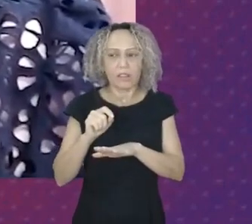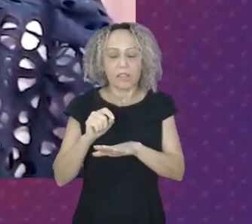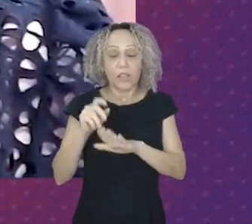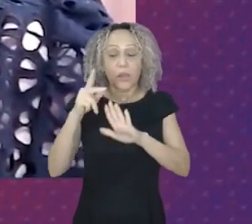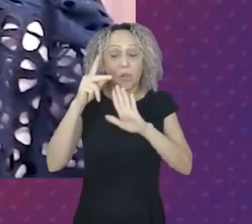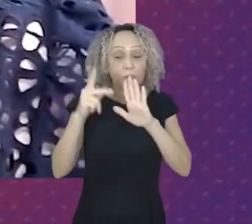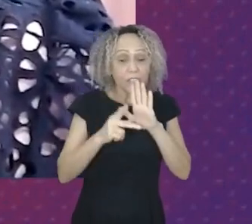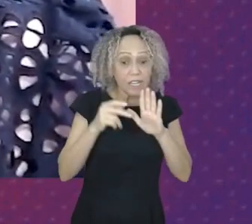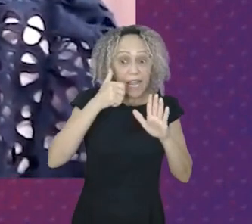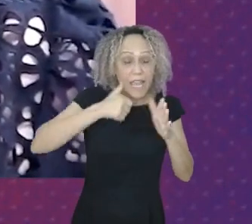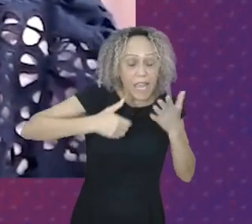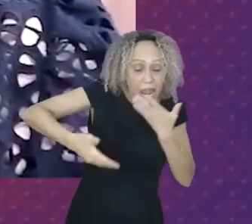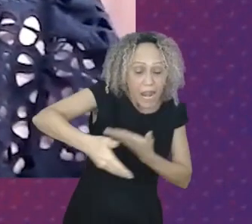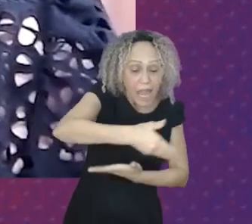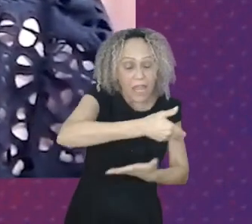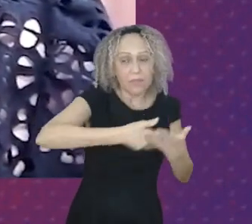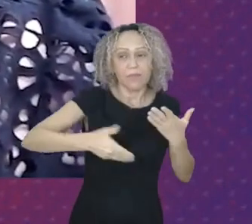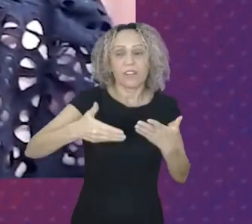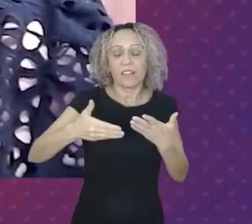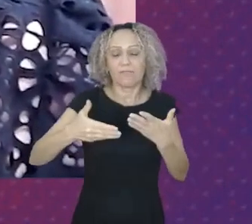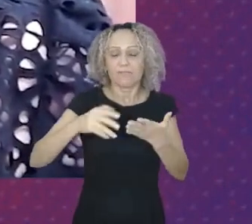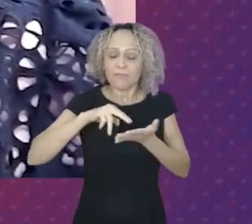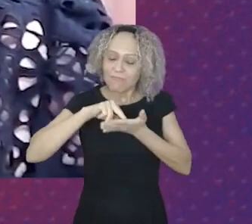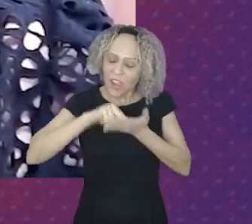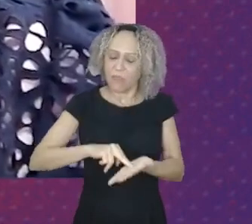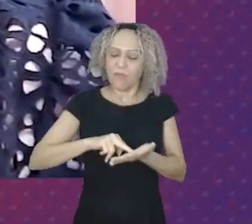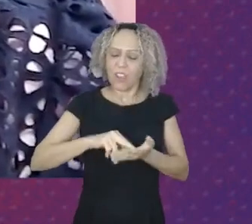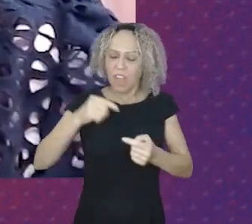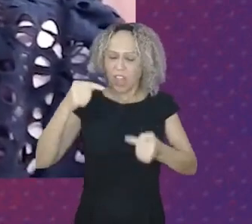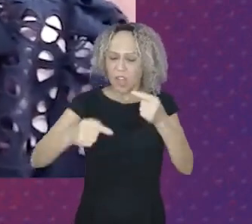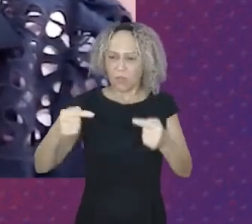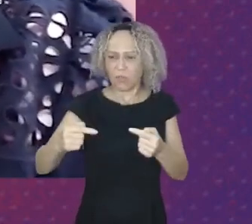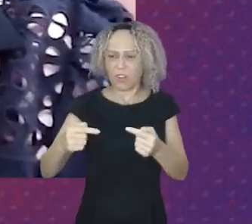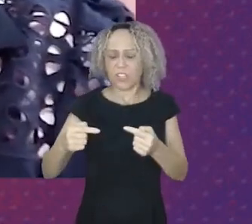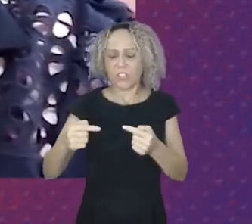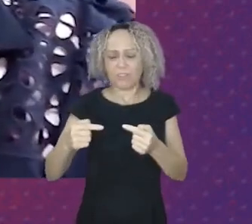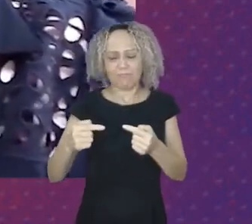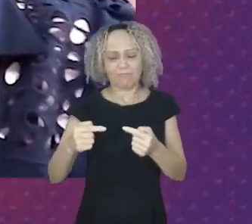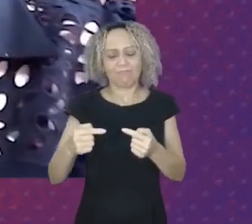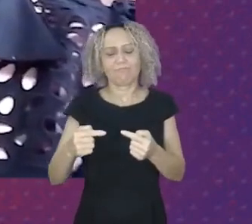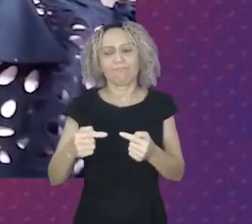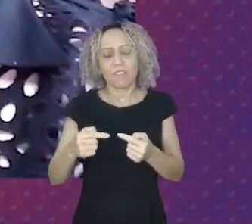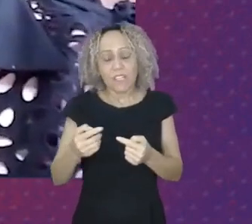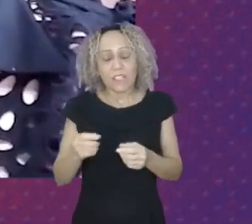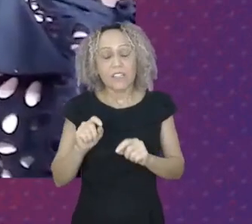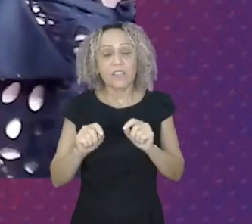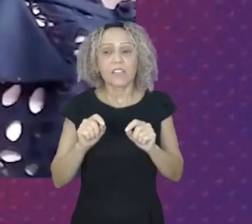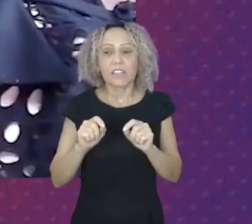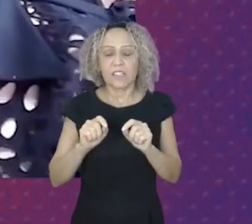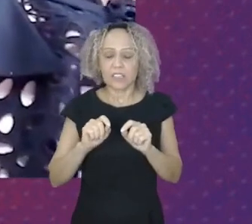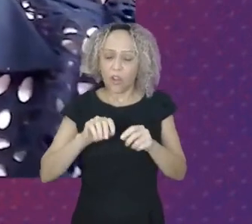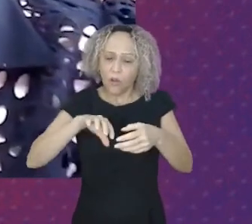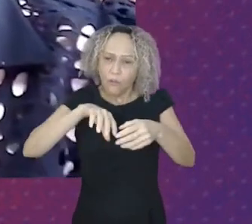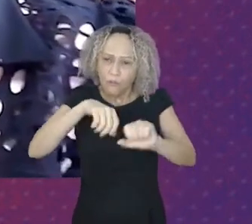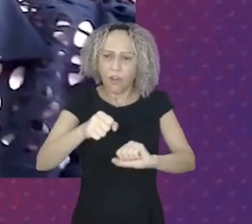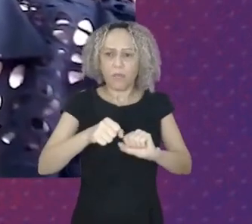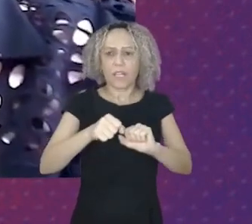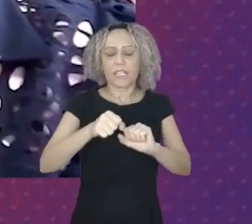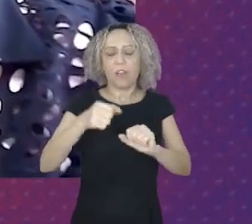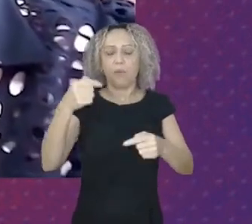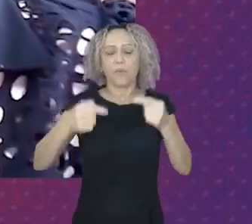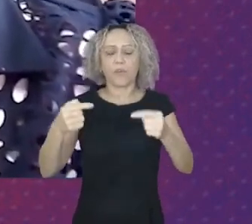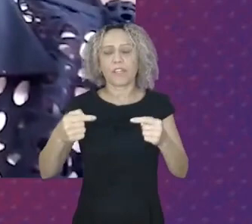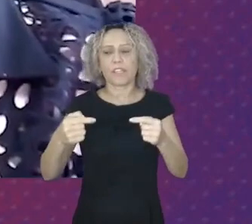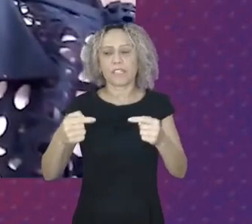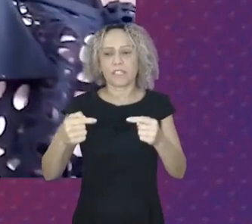projeto Elas por Elas vem reforçar essa política para nos dar as condições de formação política e